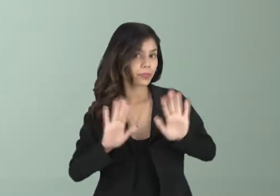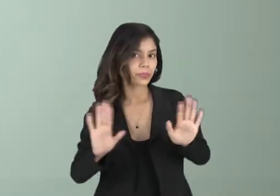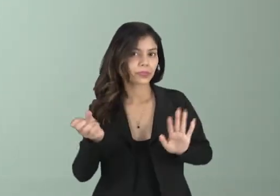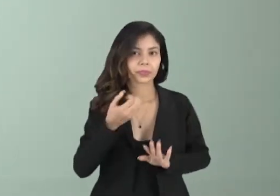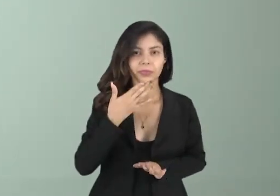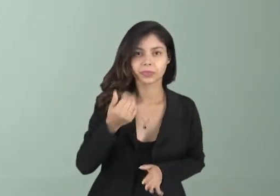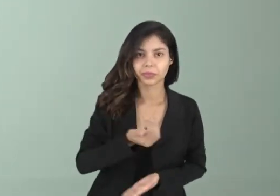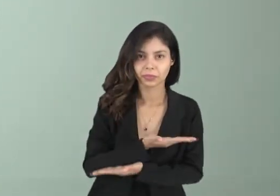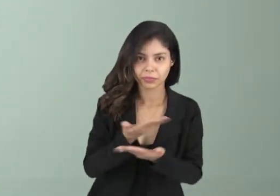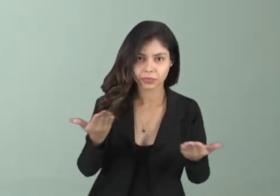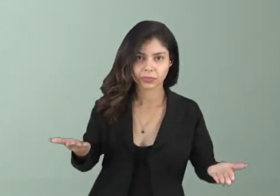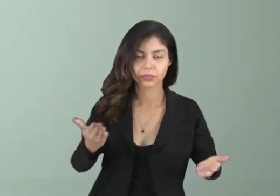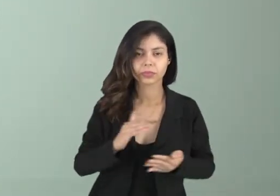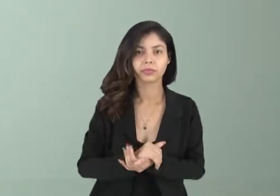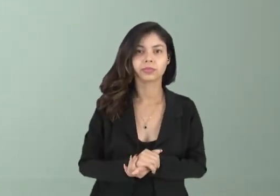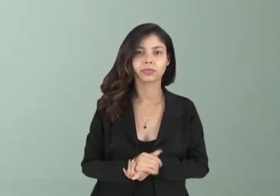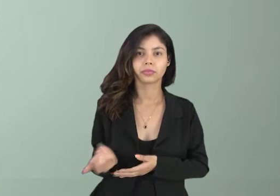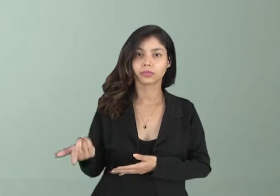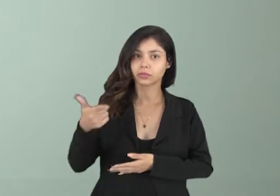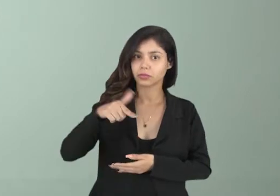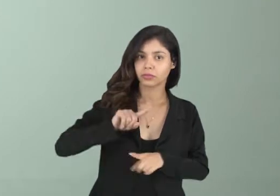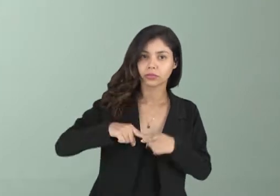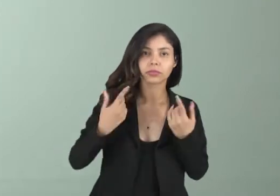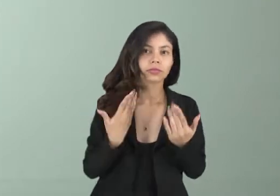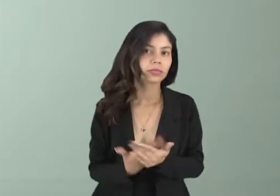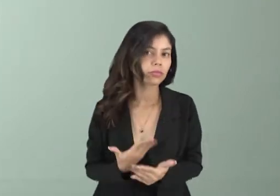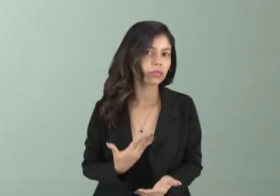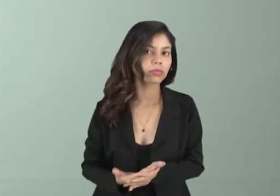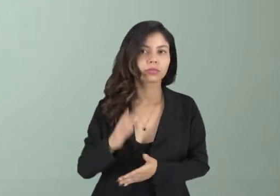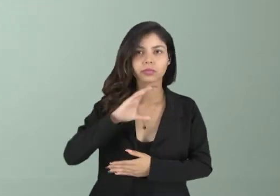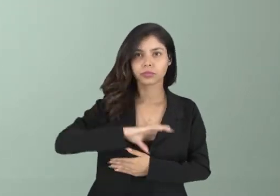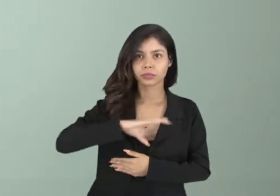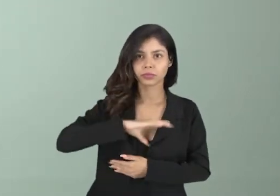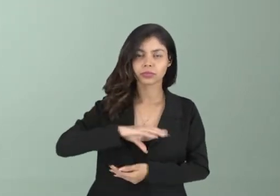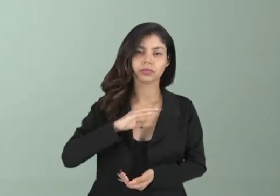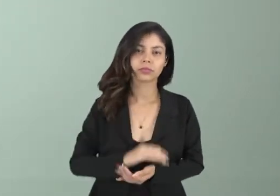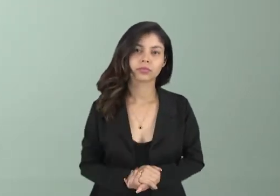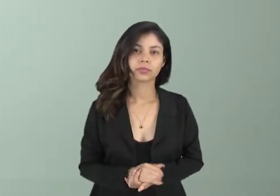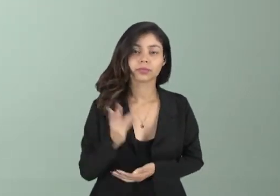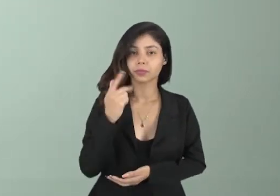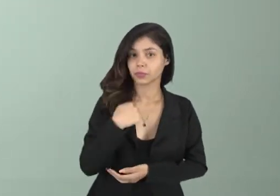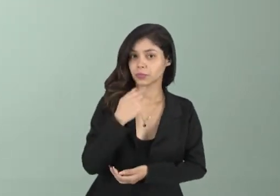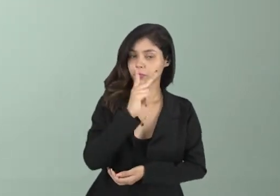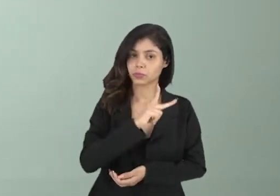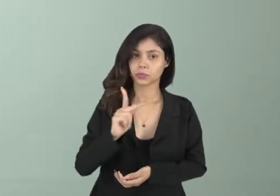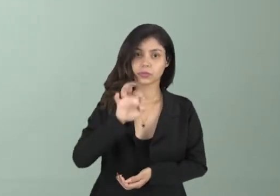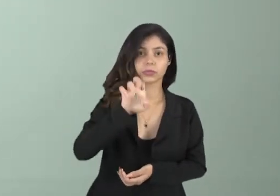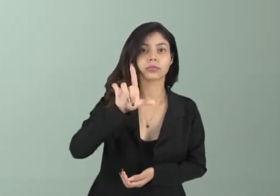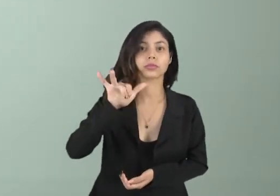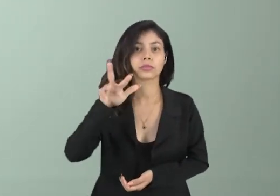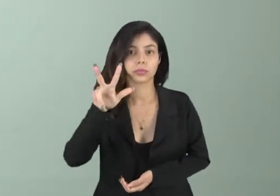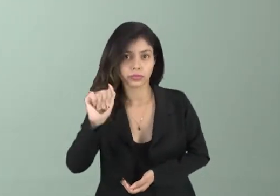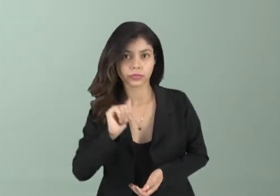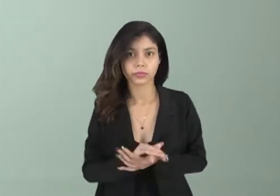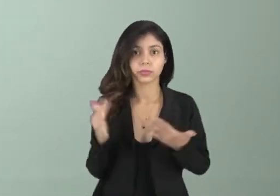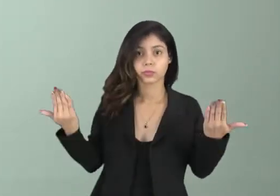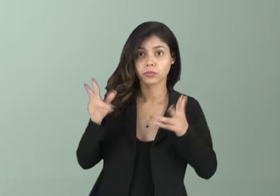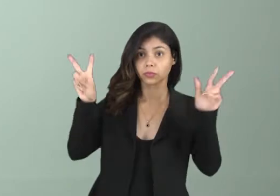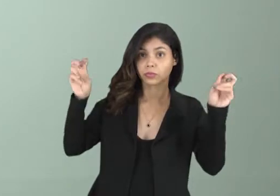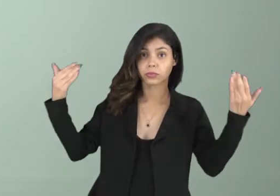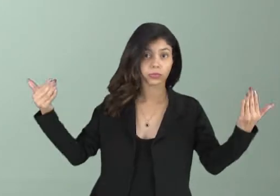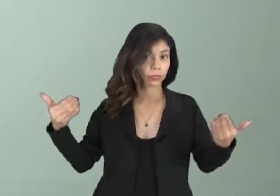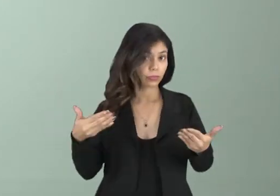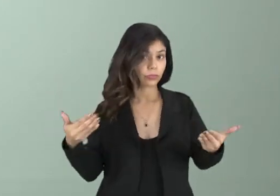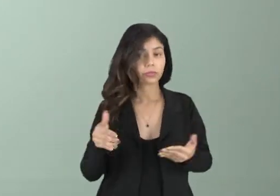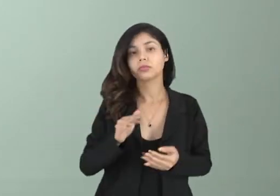Olá, tudo bem com vocês? Estamos aqui para mais uma aula de língua portuguesa. Eu sou a professora Elívia Soares e o tema da